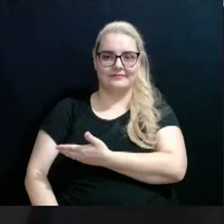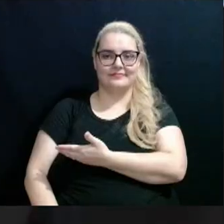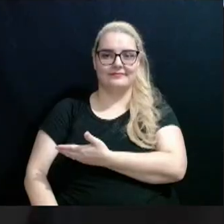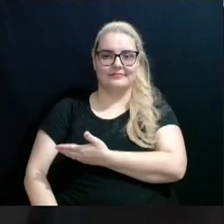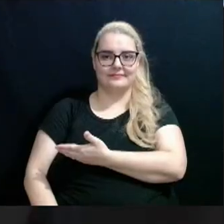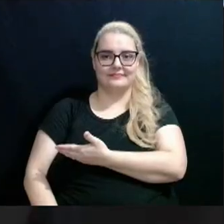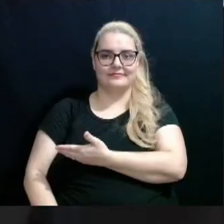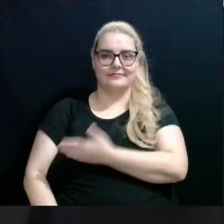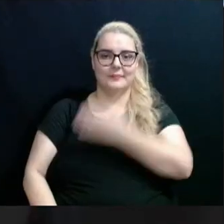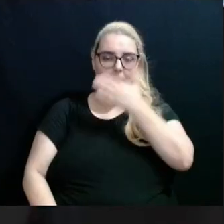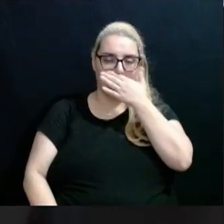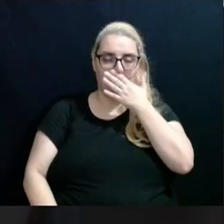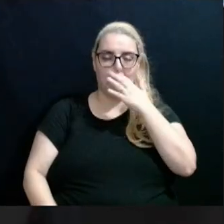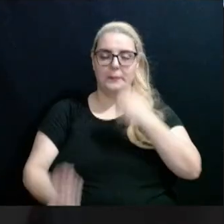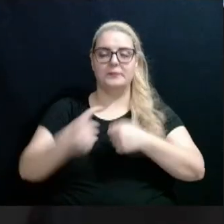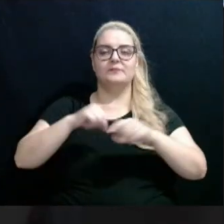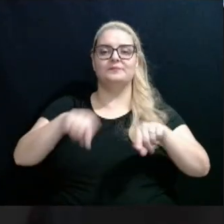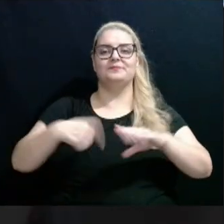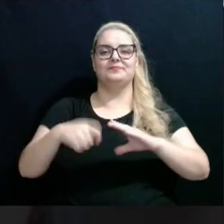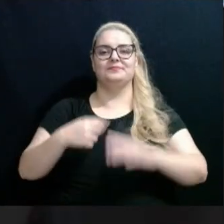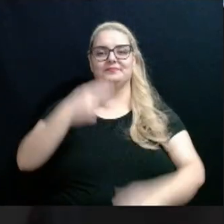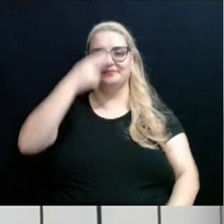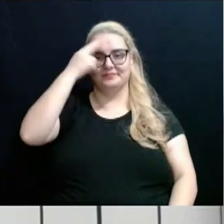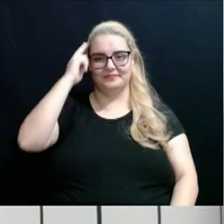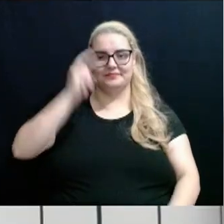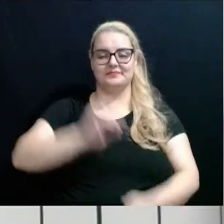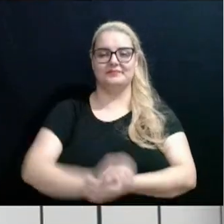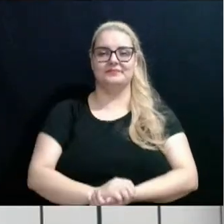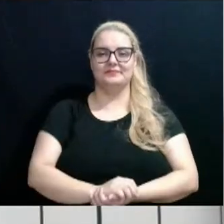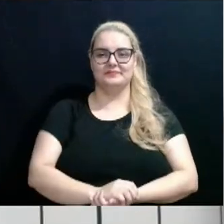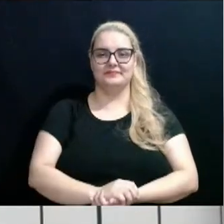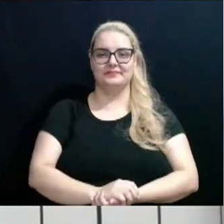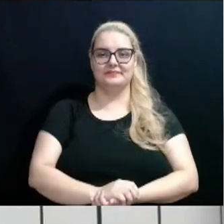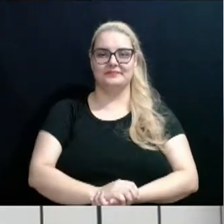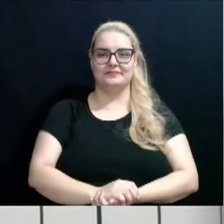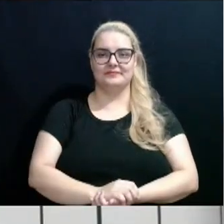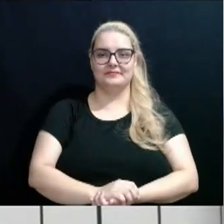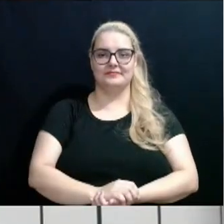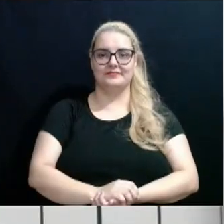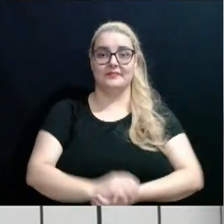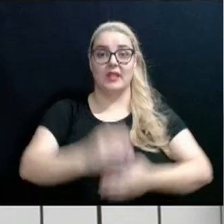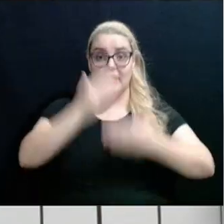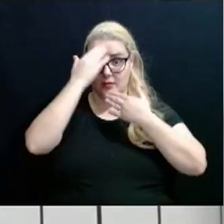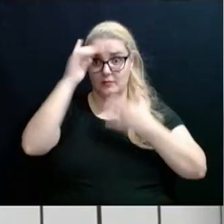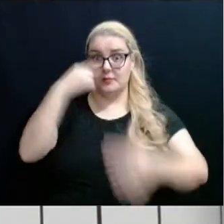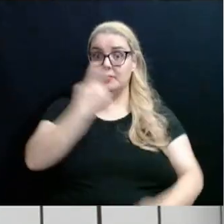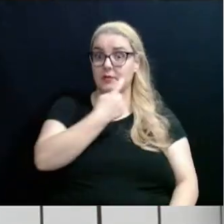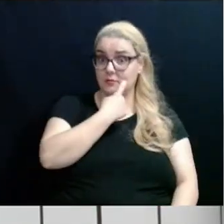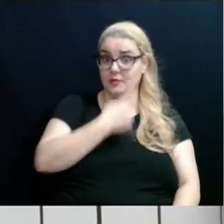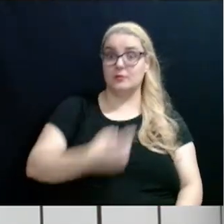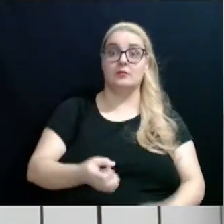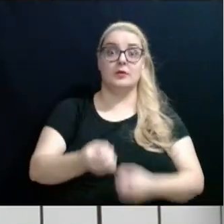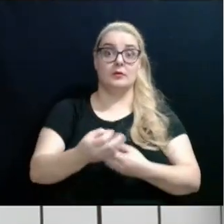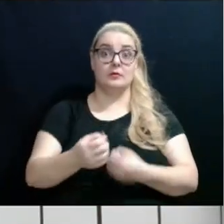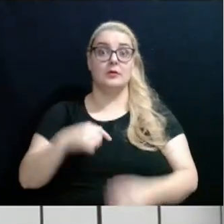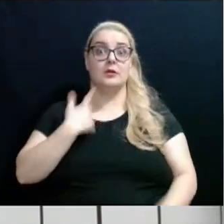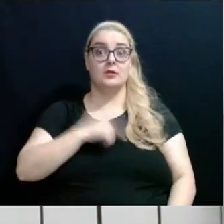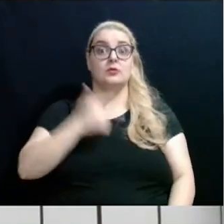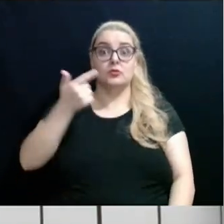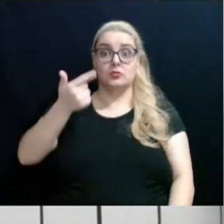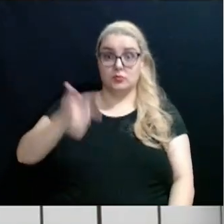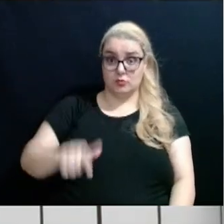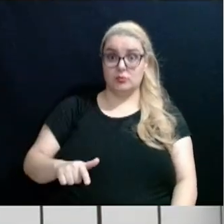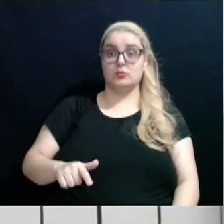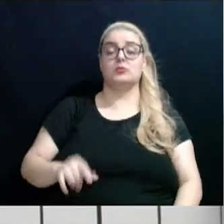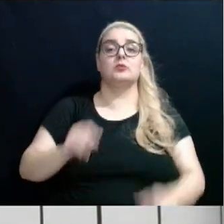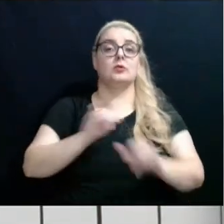campinas.sp.leg.br. É com você aí no estúdio, Gabriel. Muito obrigado, Meina Abreu, pelas informações. A gente segue aqui com as